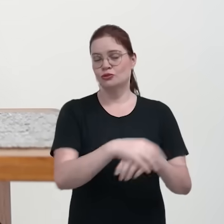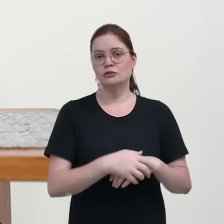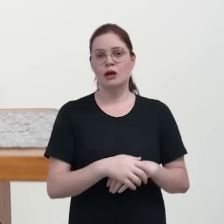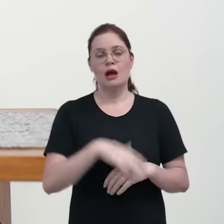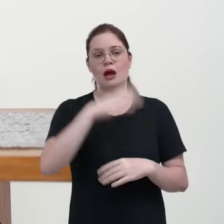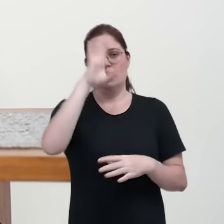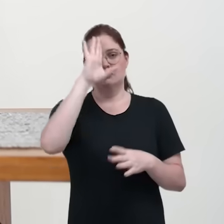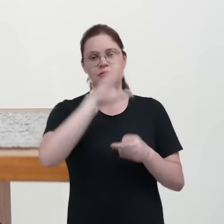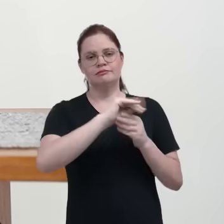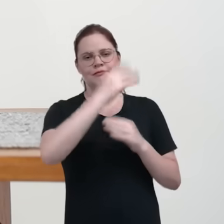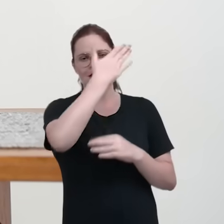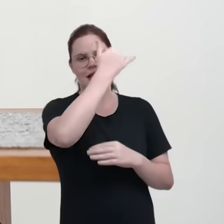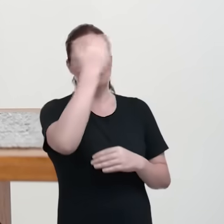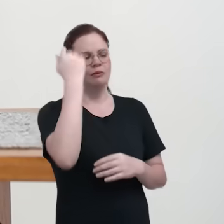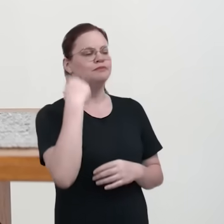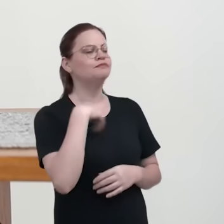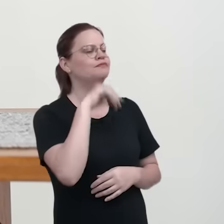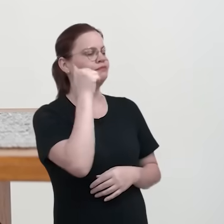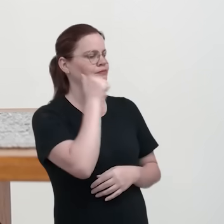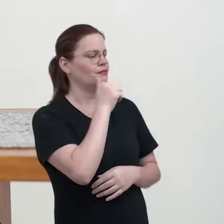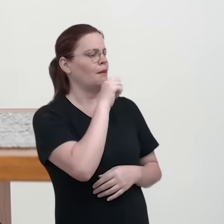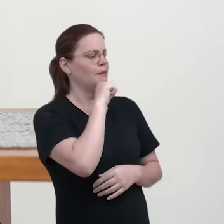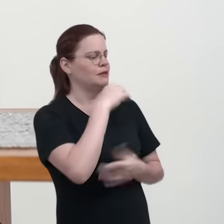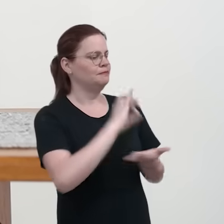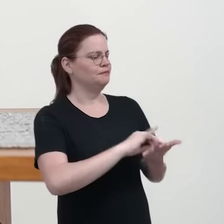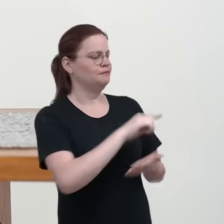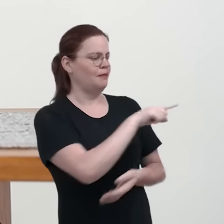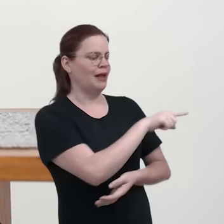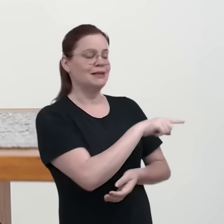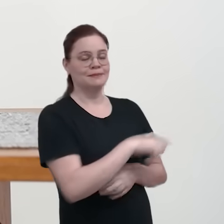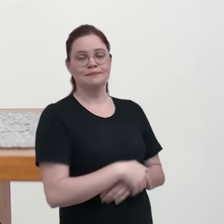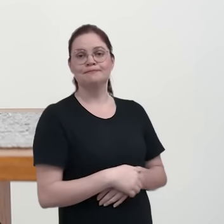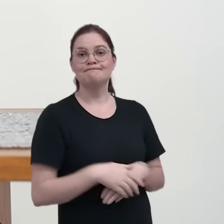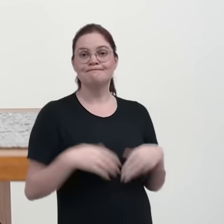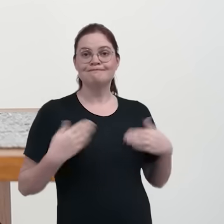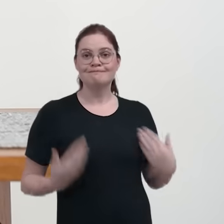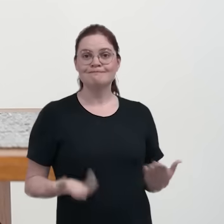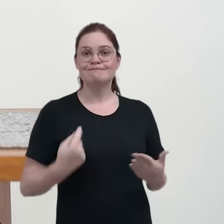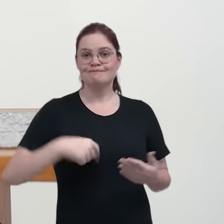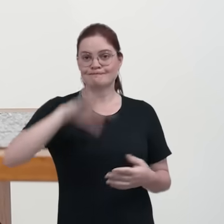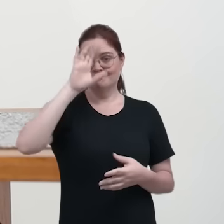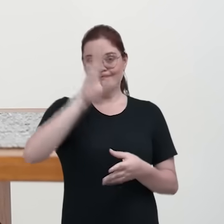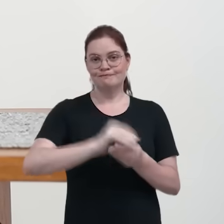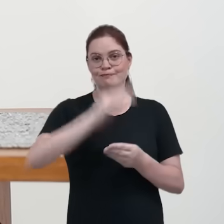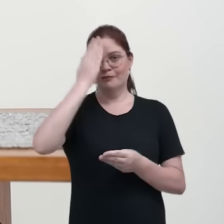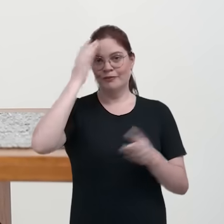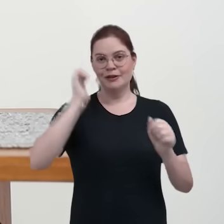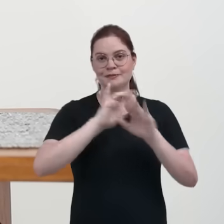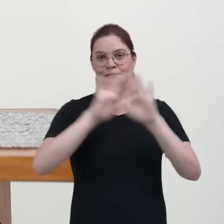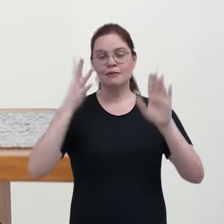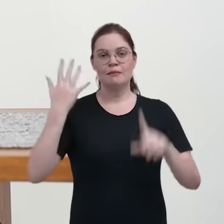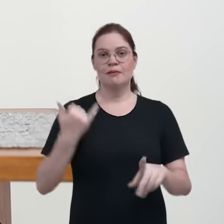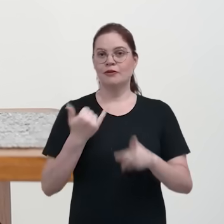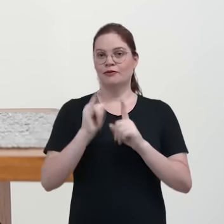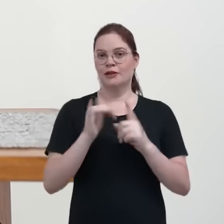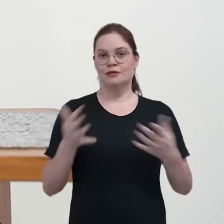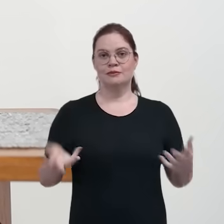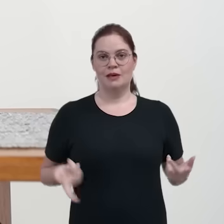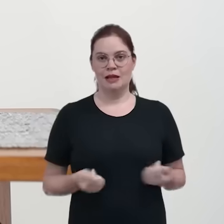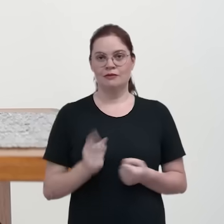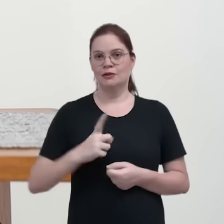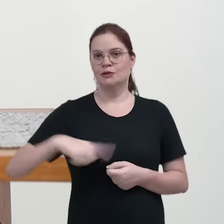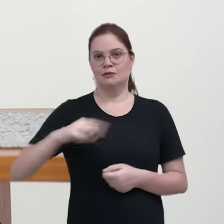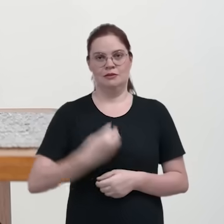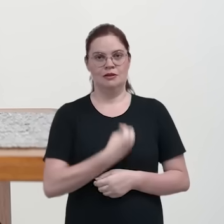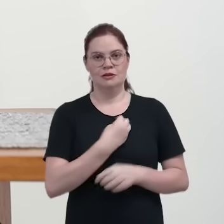viver. Meus queridos, aqui nós vemos um ensinamento profético maravilhoso para a nossa vida e